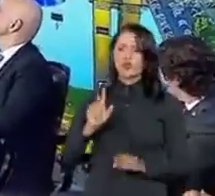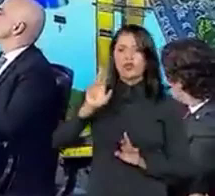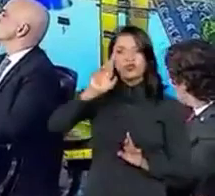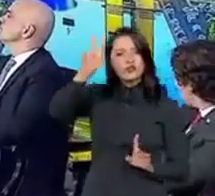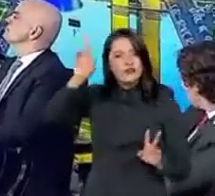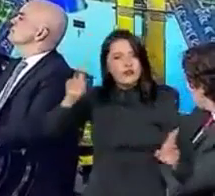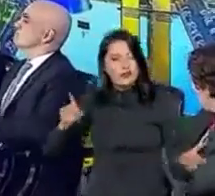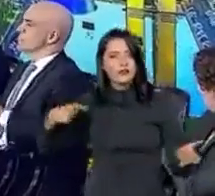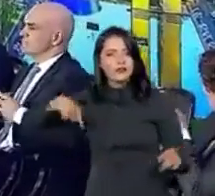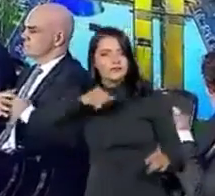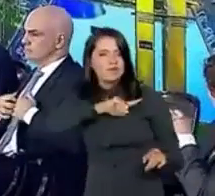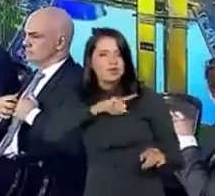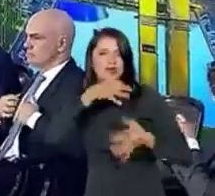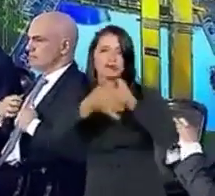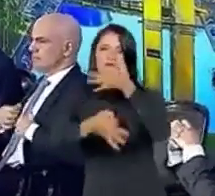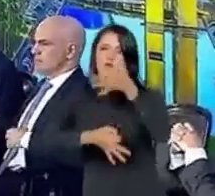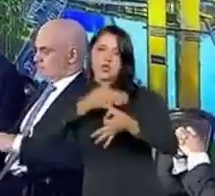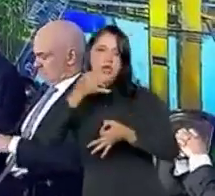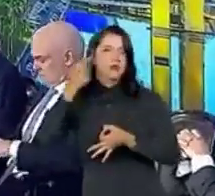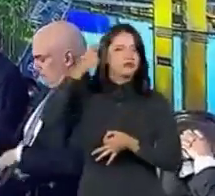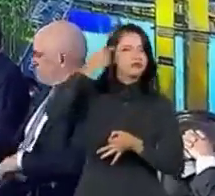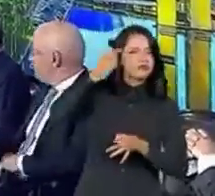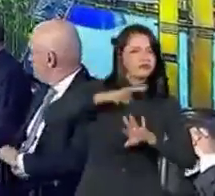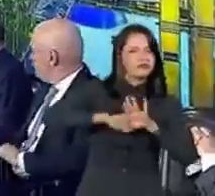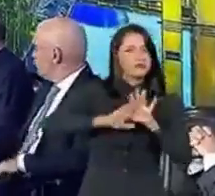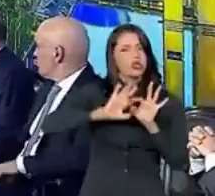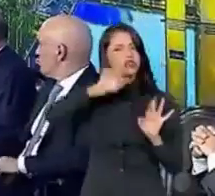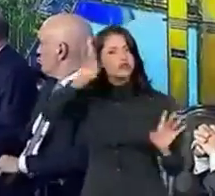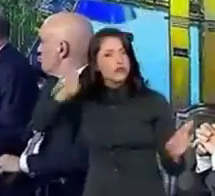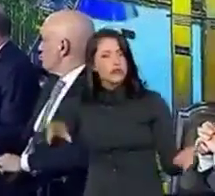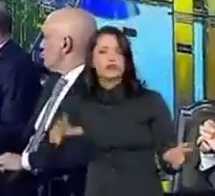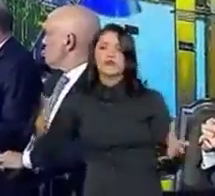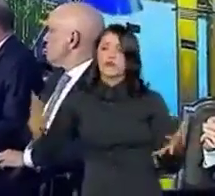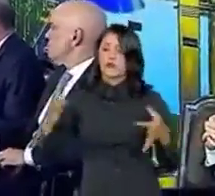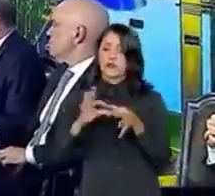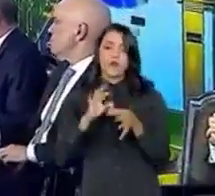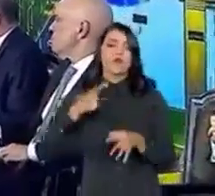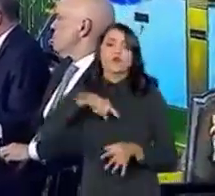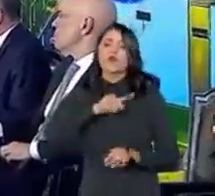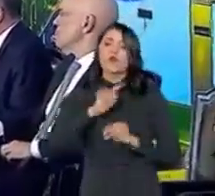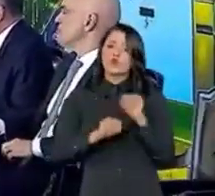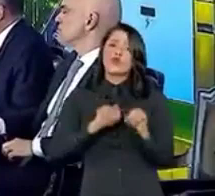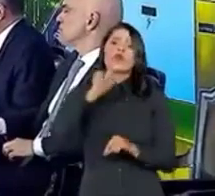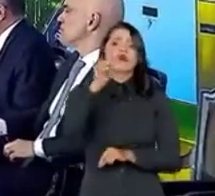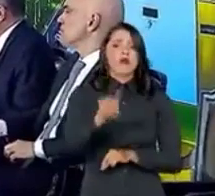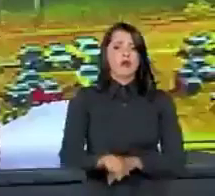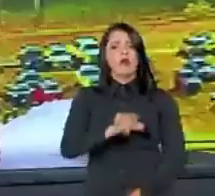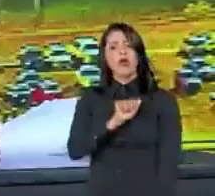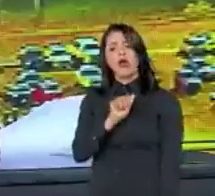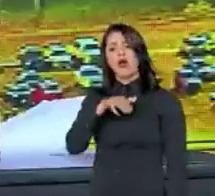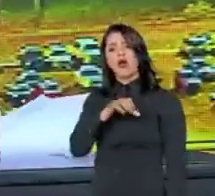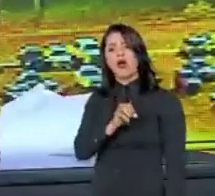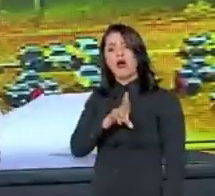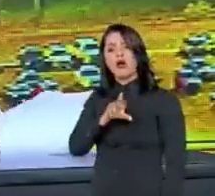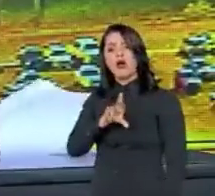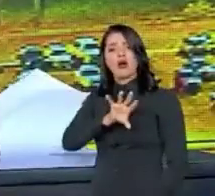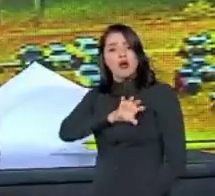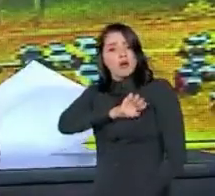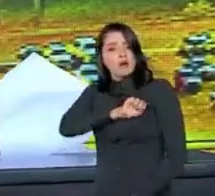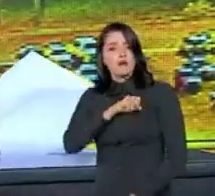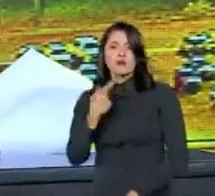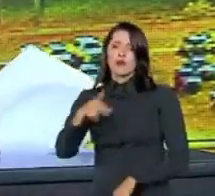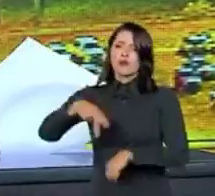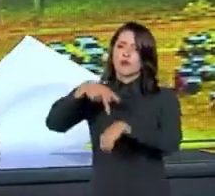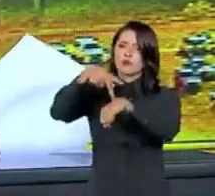diferenças políticas ou ideológicas, o que nos une é o amor ao nosso país,